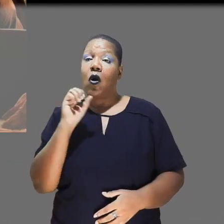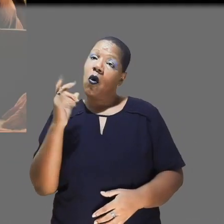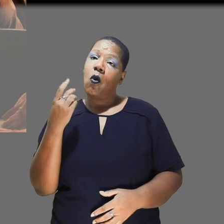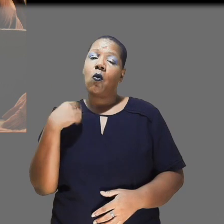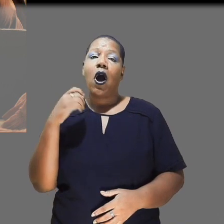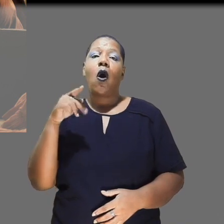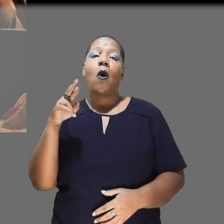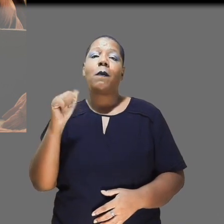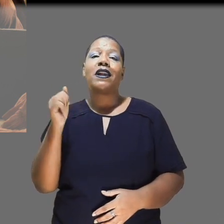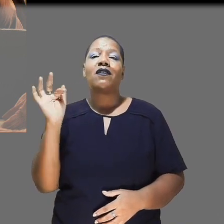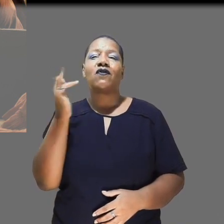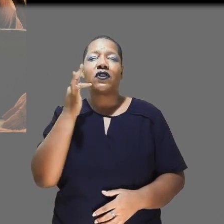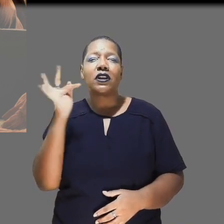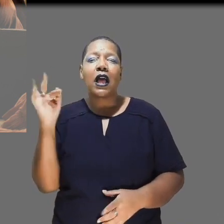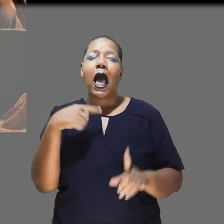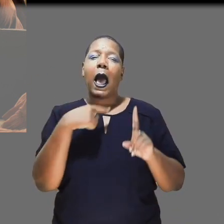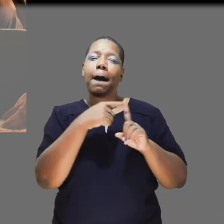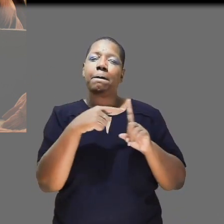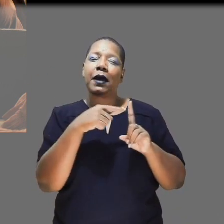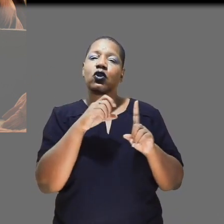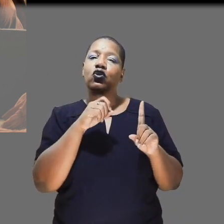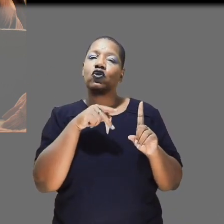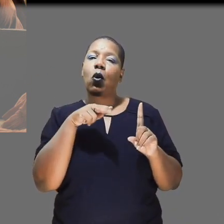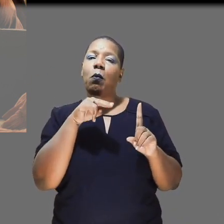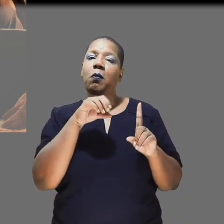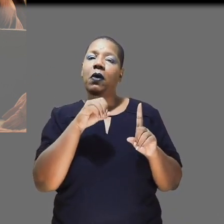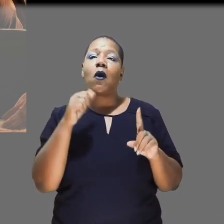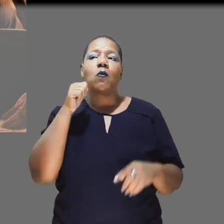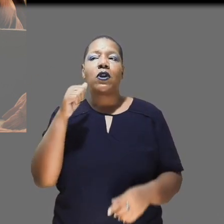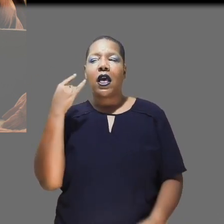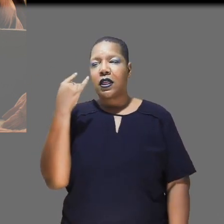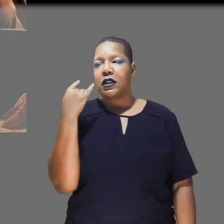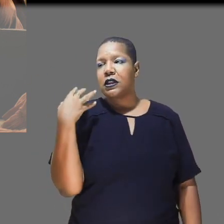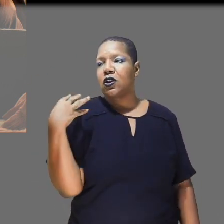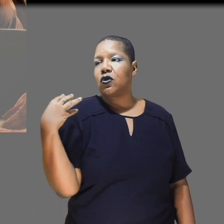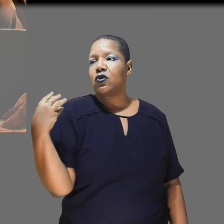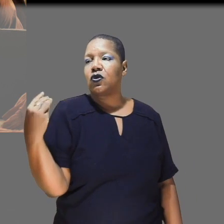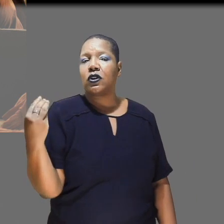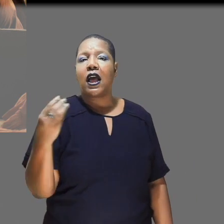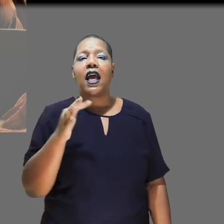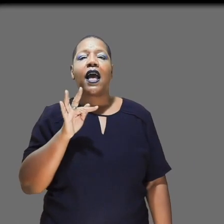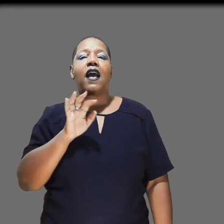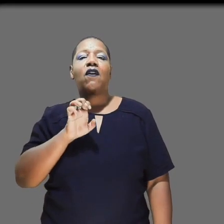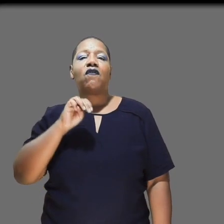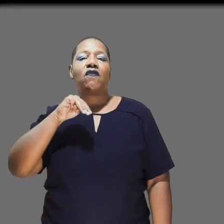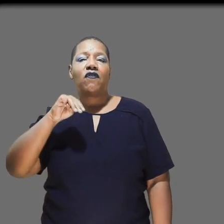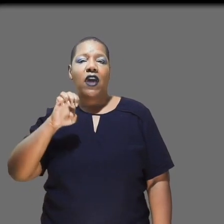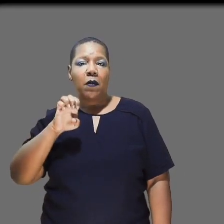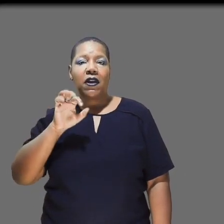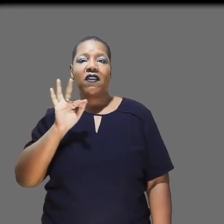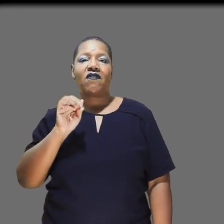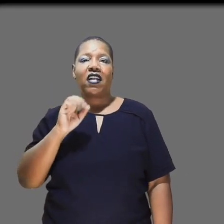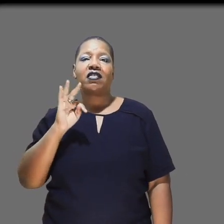a mezzosoprano muitas vezes é chamada a representar mulheres sedutoras, as femmes fatales. Ainda nessa